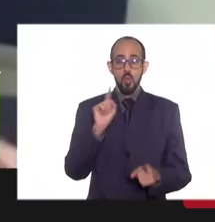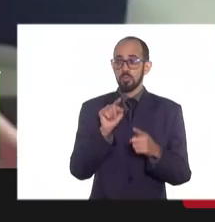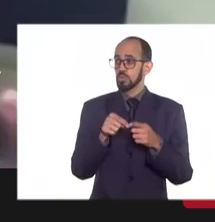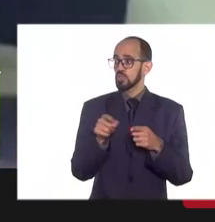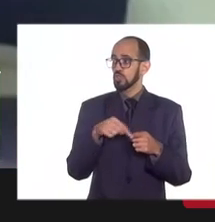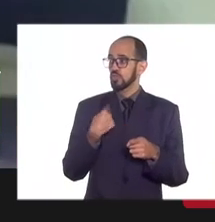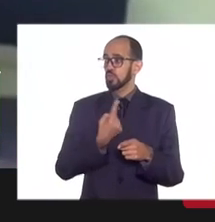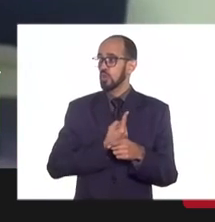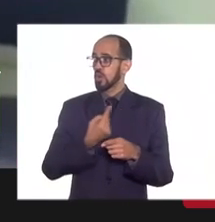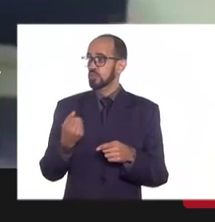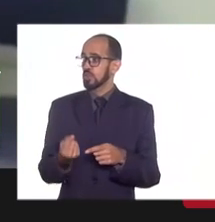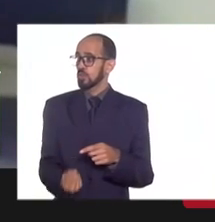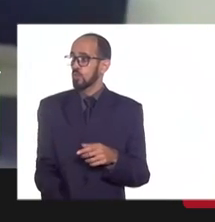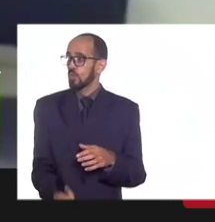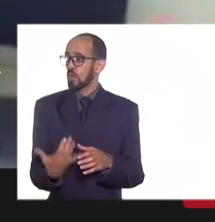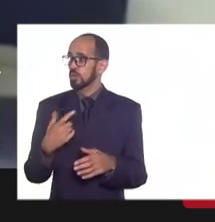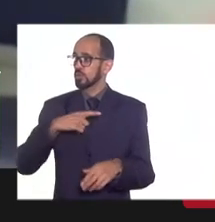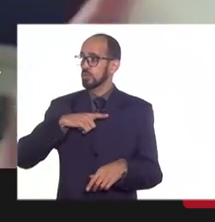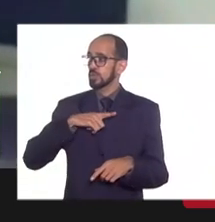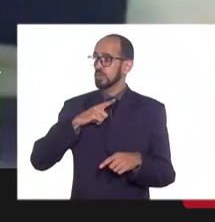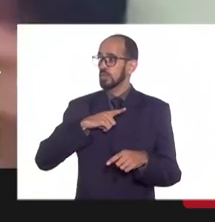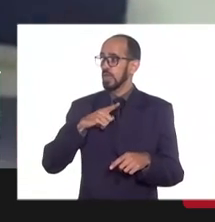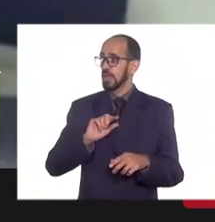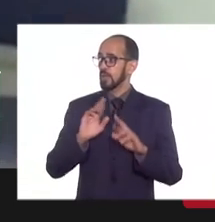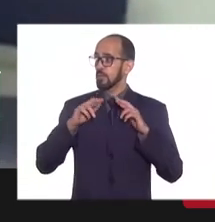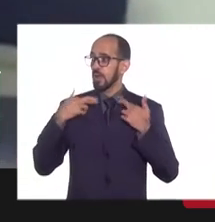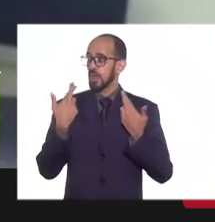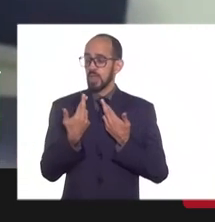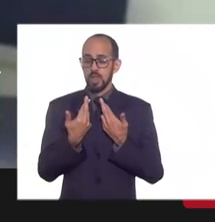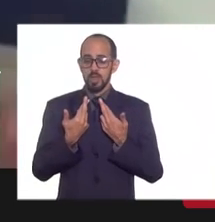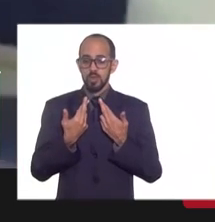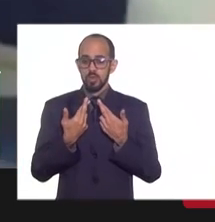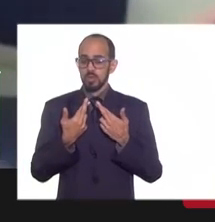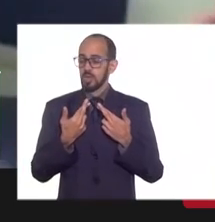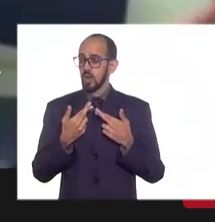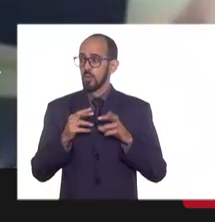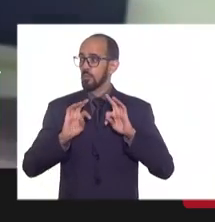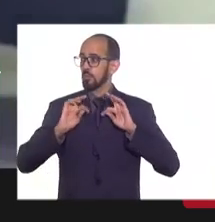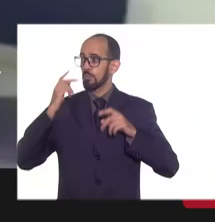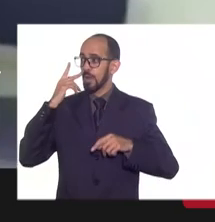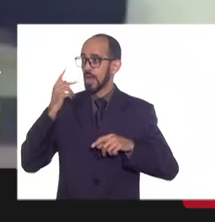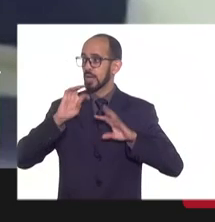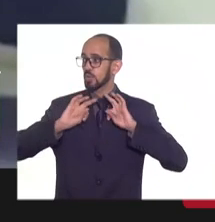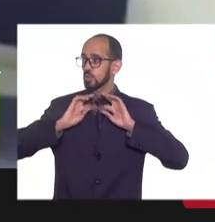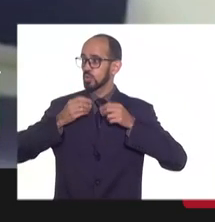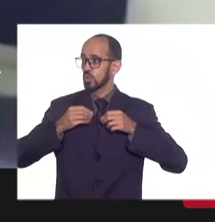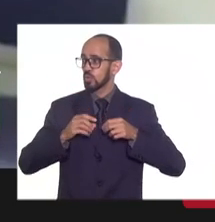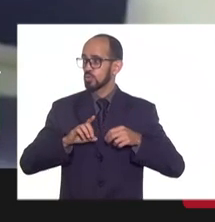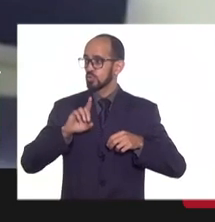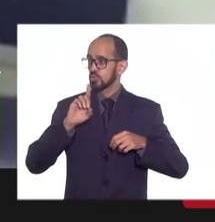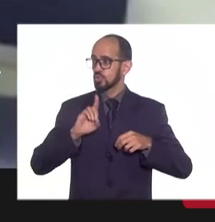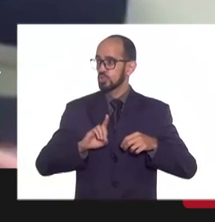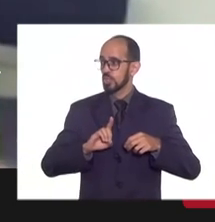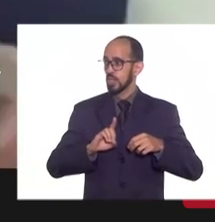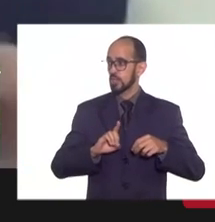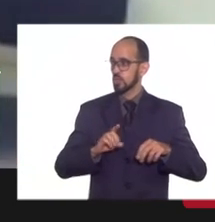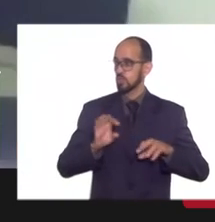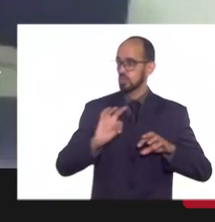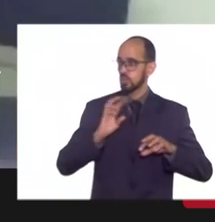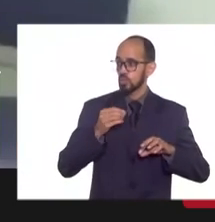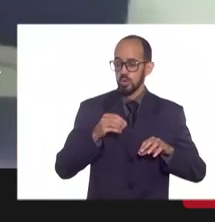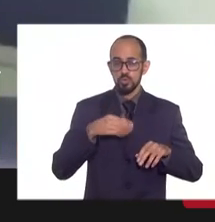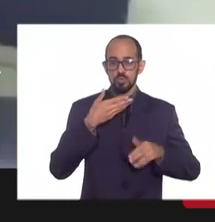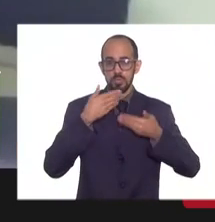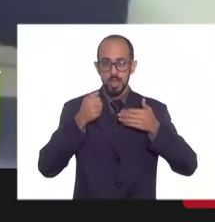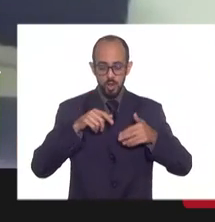mais mãos estiverem reunidas em prol daquilo que é o bem pra todos né o direito de todos melhor vai ser